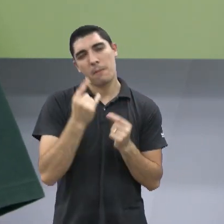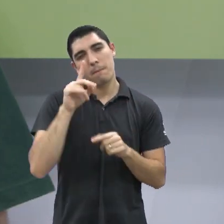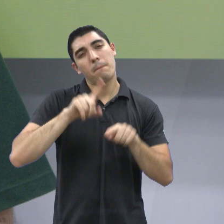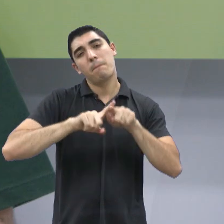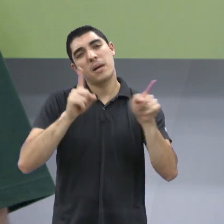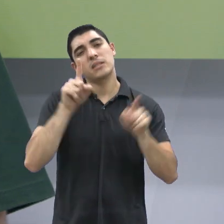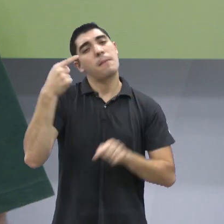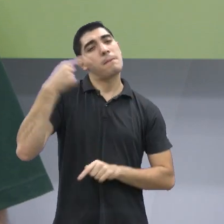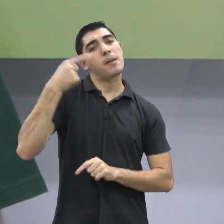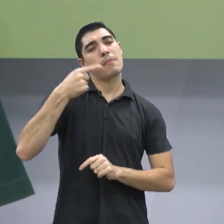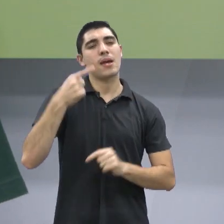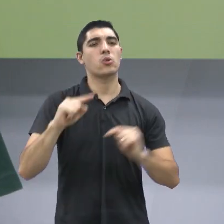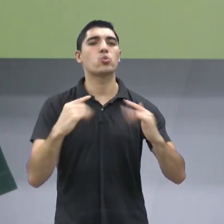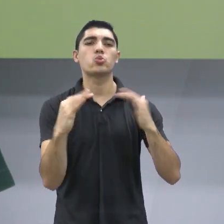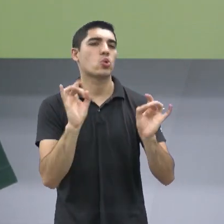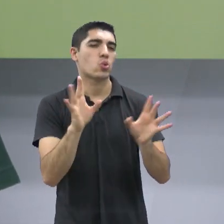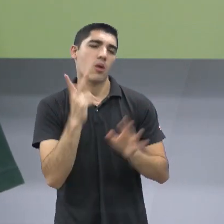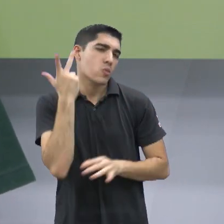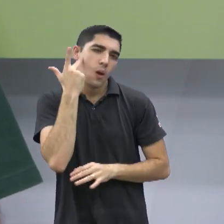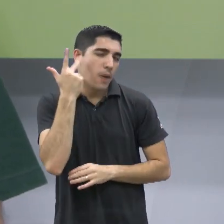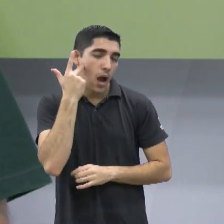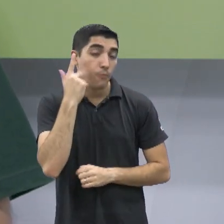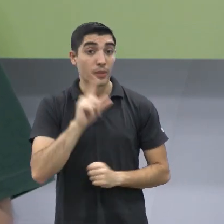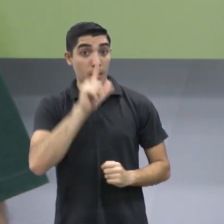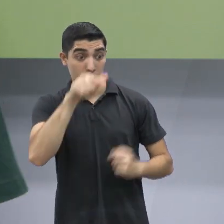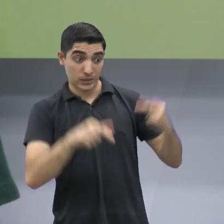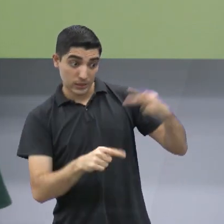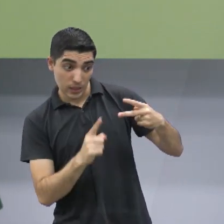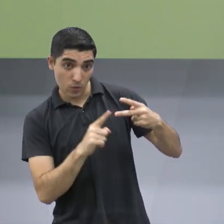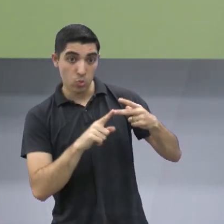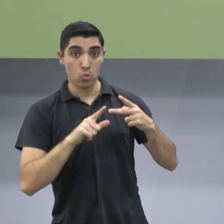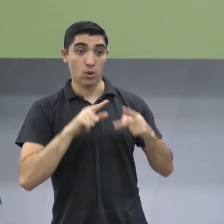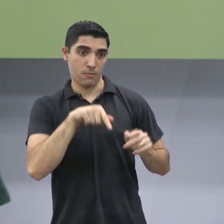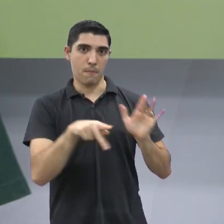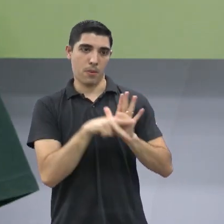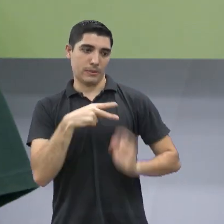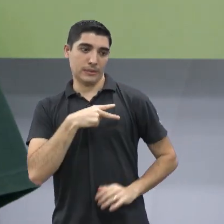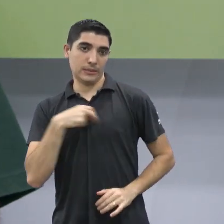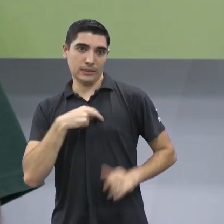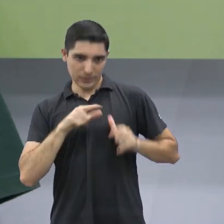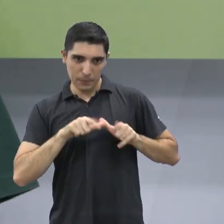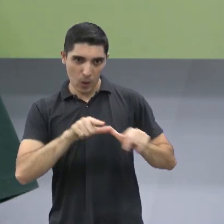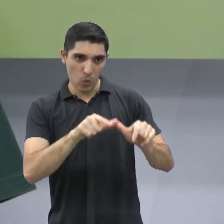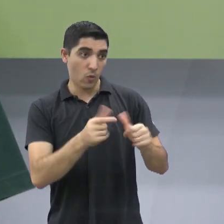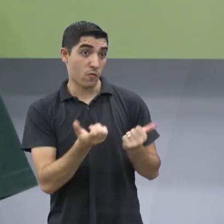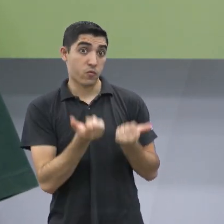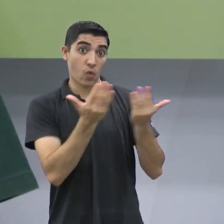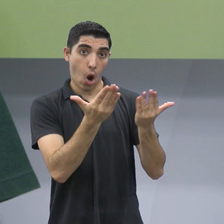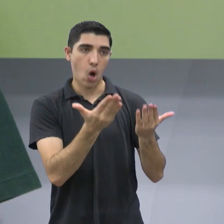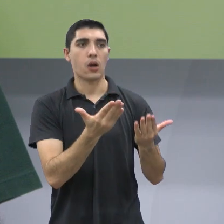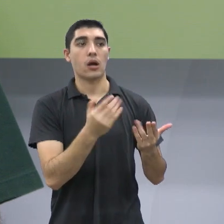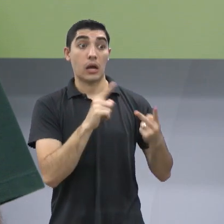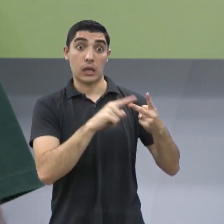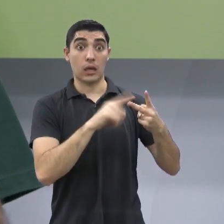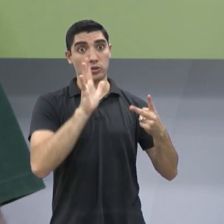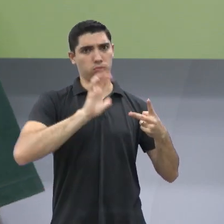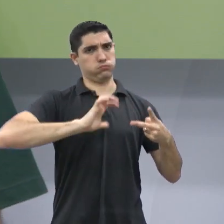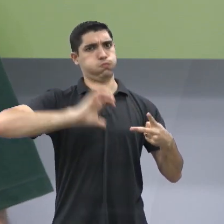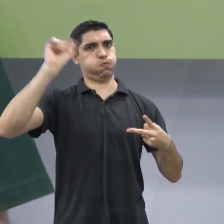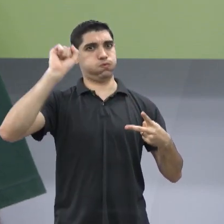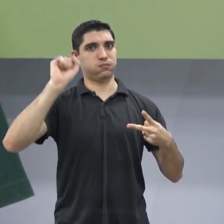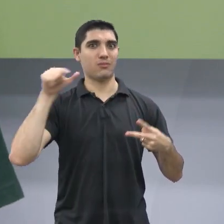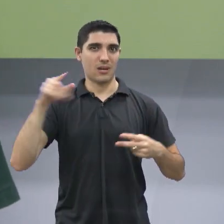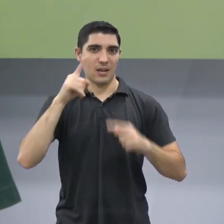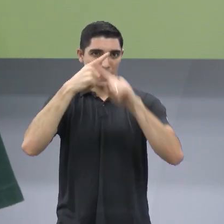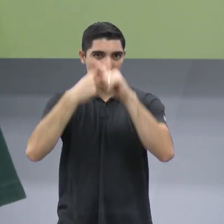do nervosismo. No segundo jogo pegou o SESI, que é o atual campeão da Superliga, e agora o Suzano, que o São José